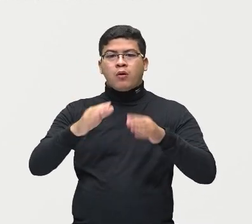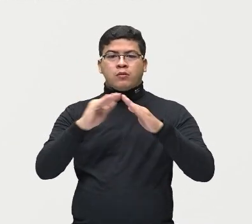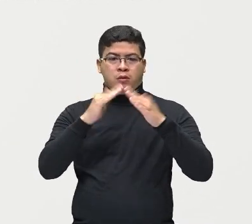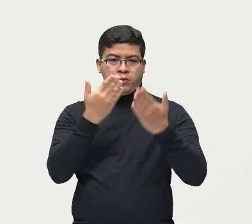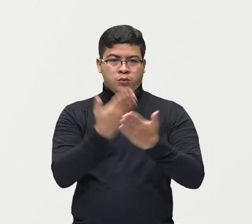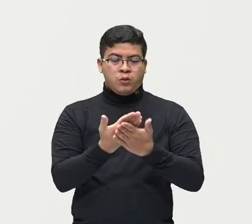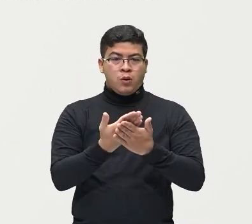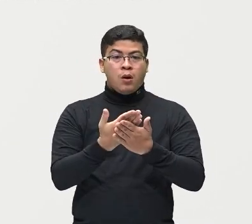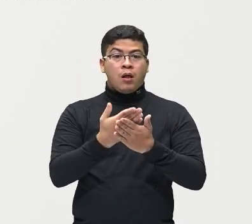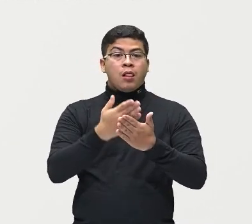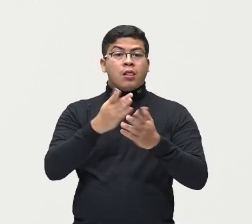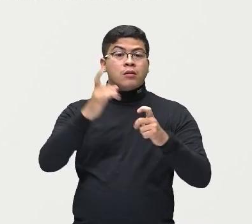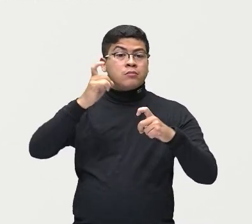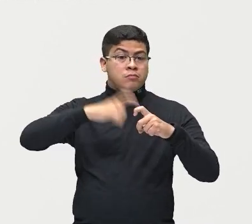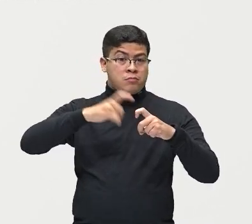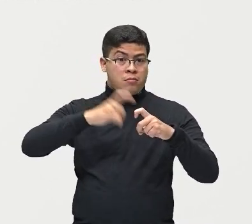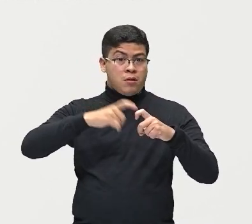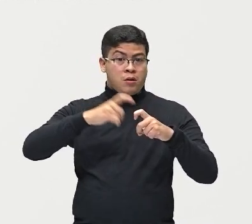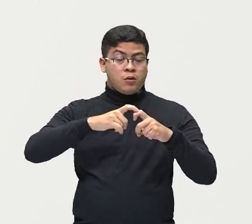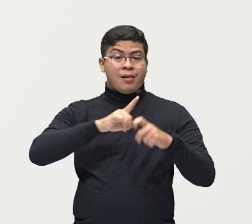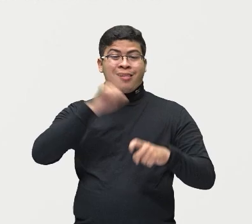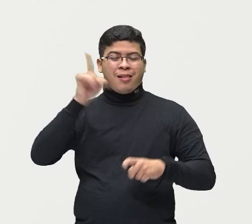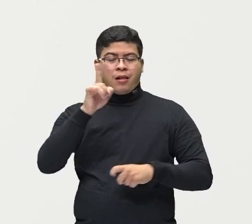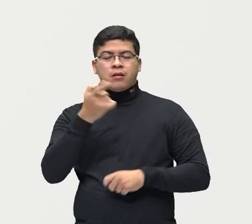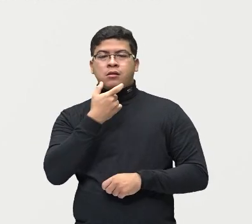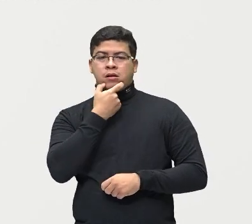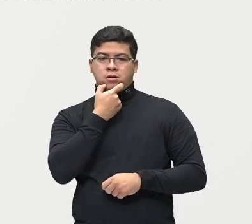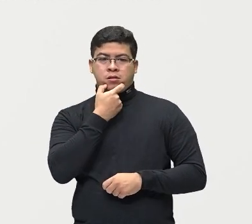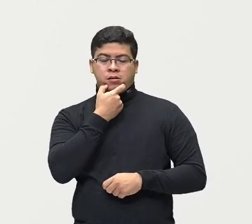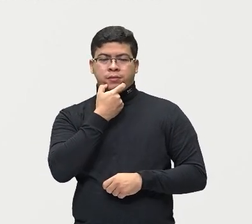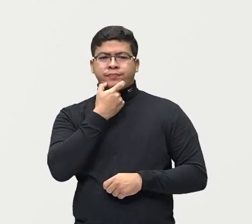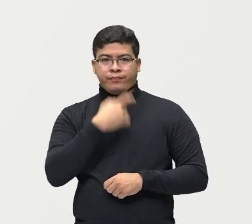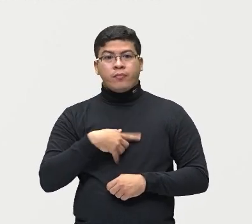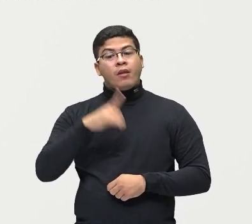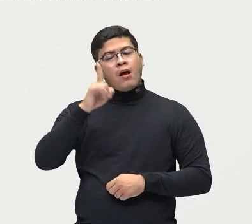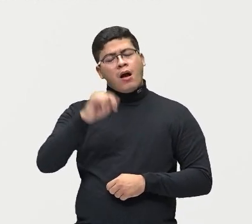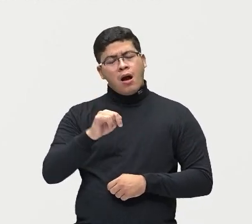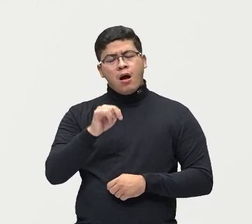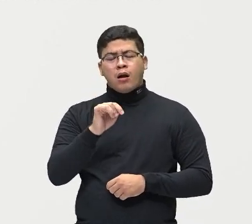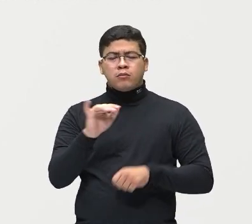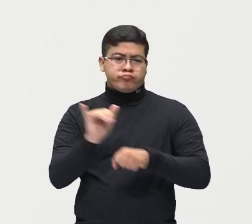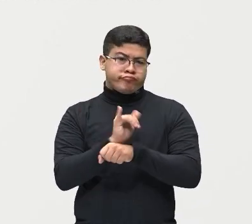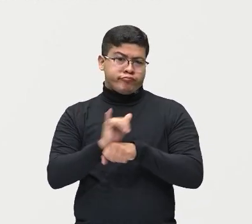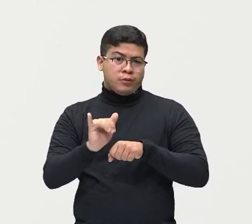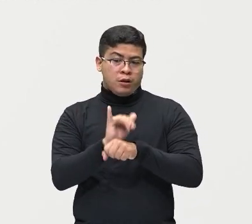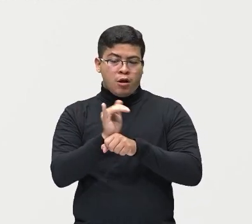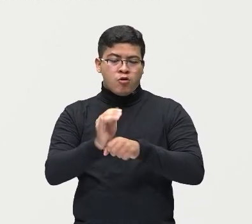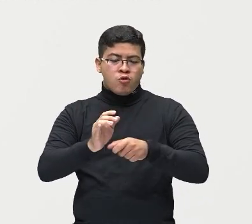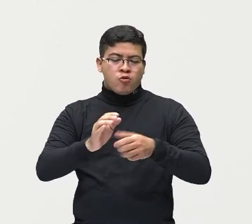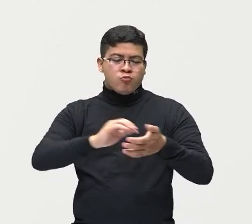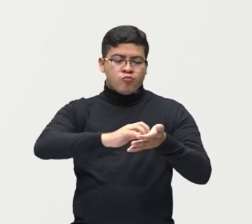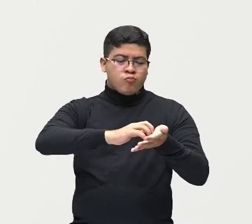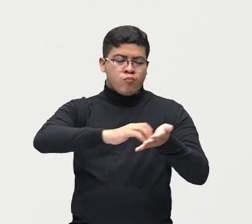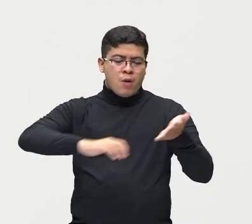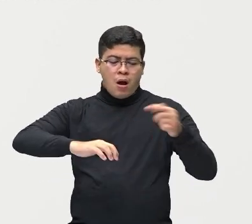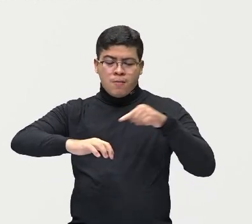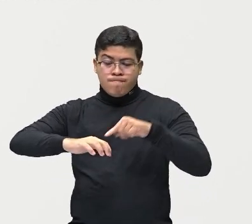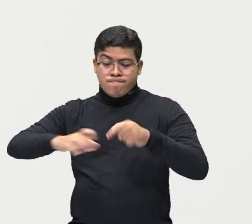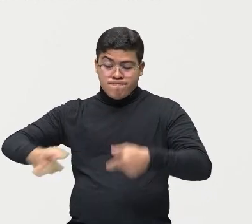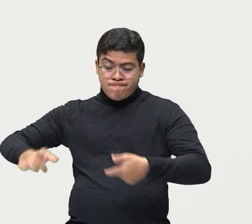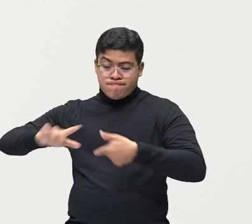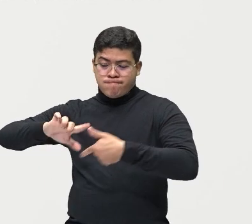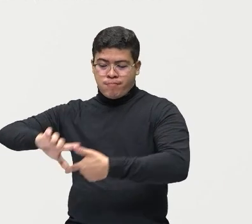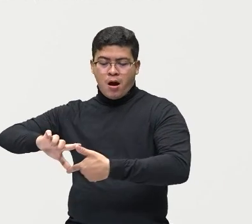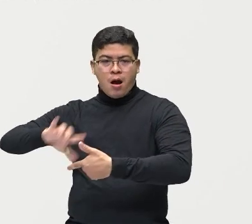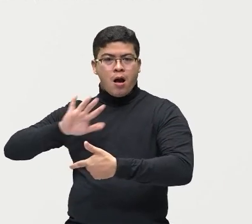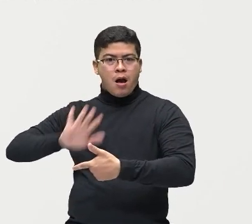Londres. Esse era considerado um método de inoculação através de roupas contaminadas na pele